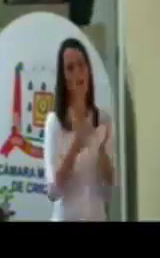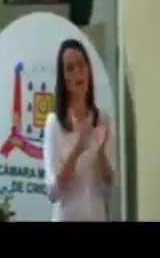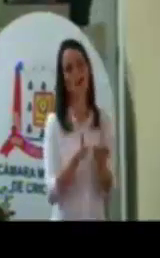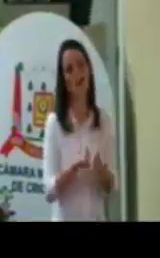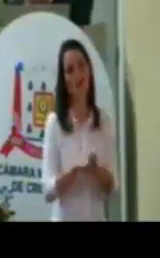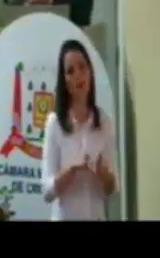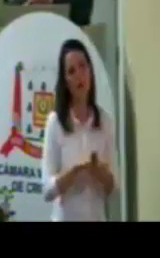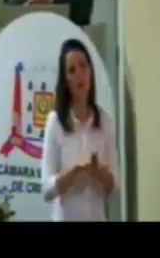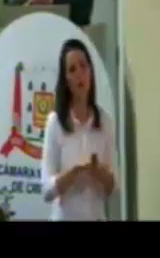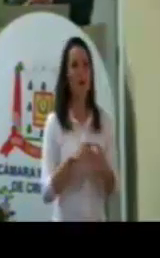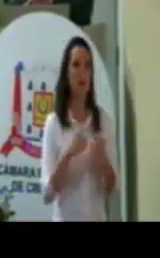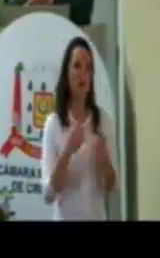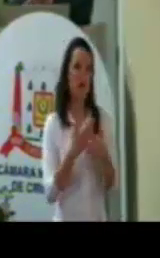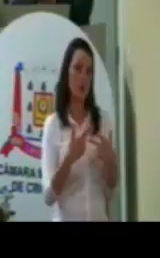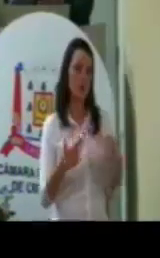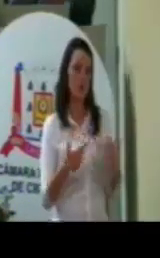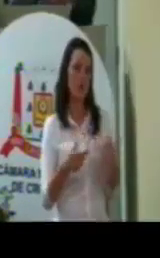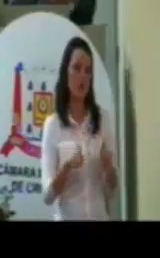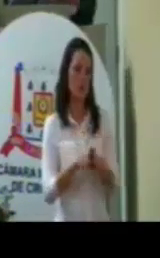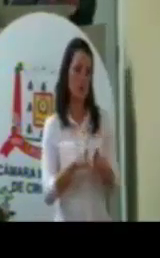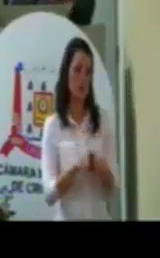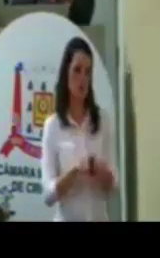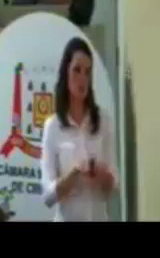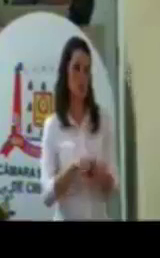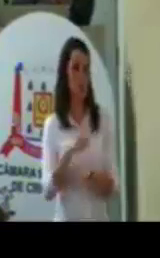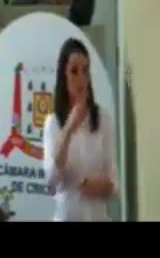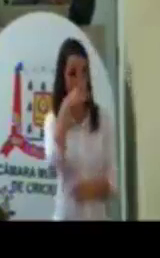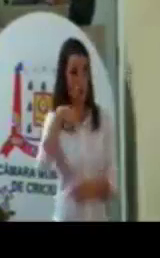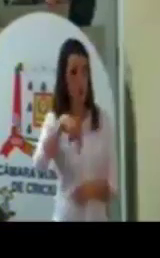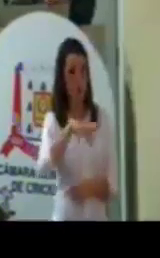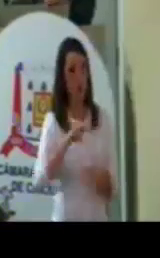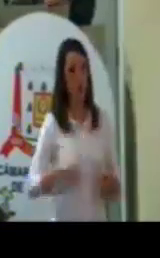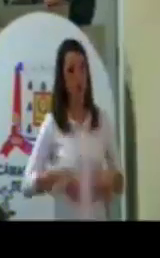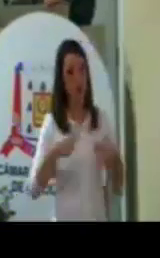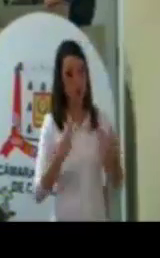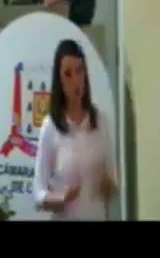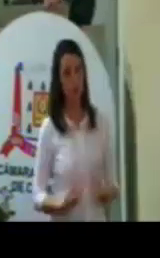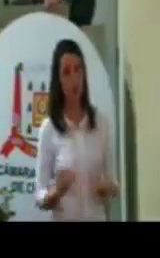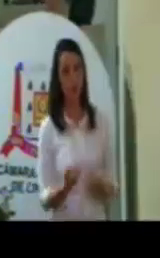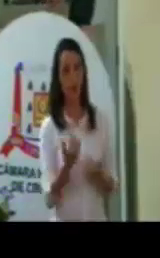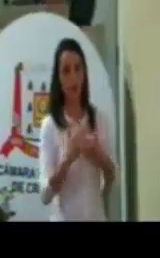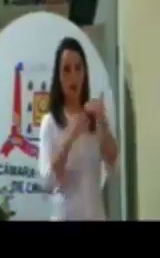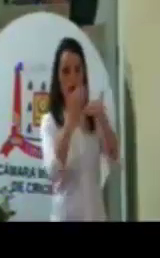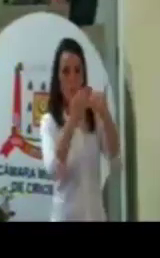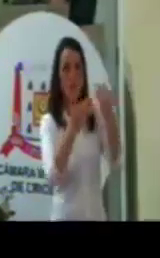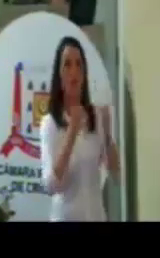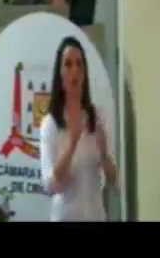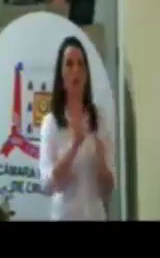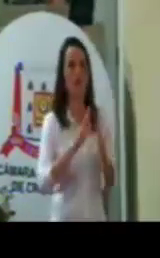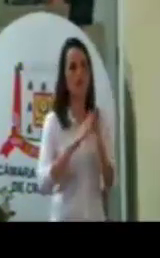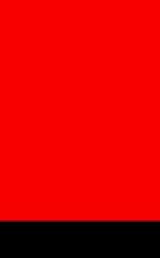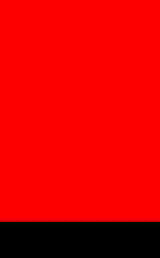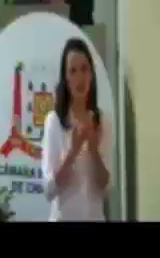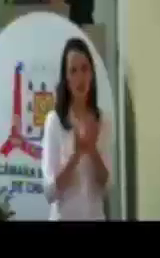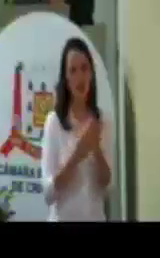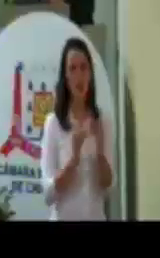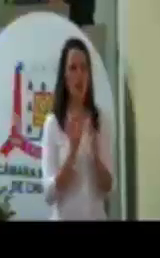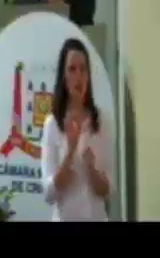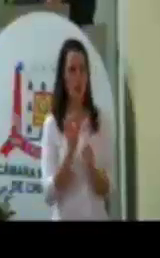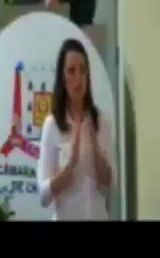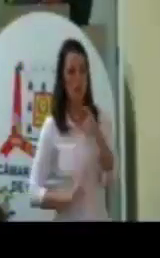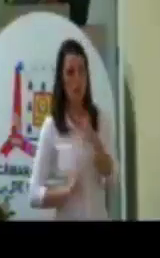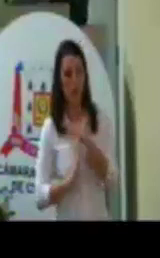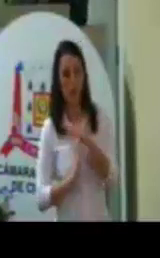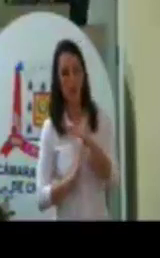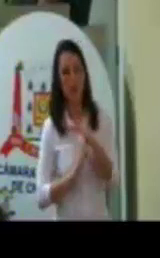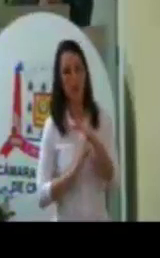desenvolvimento das comunas e também dos seres humanos. E ela não pode se